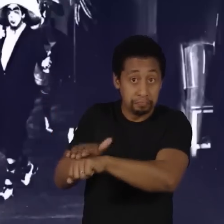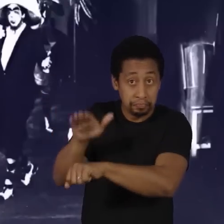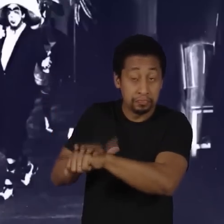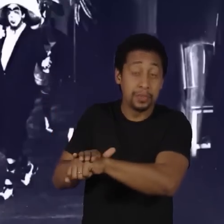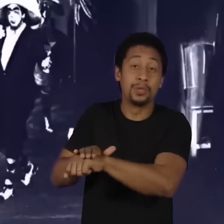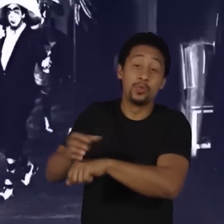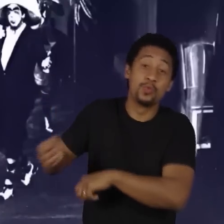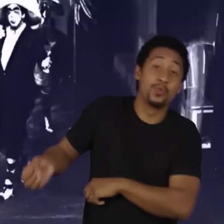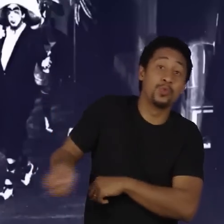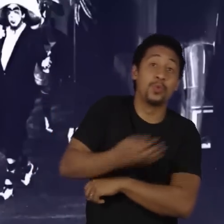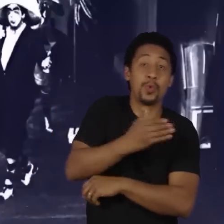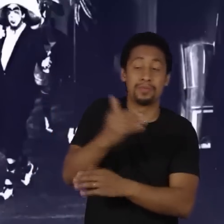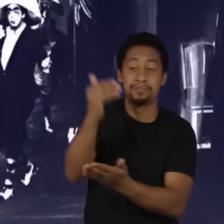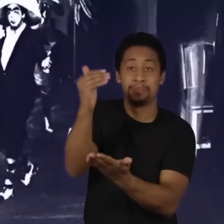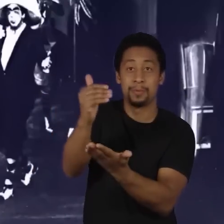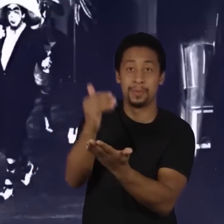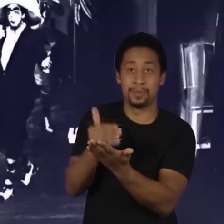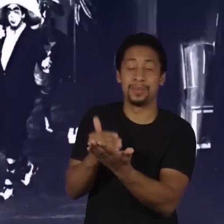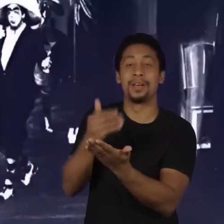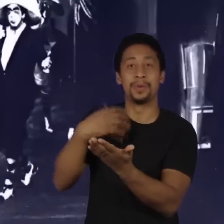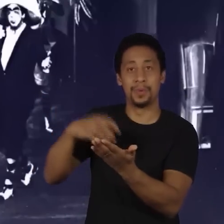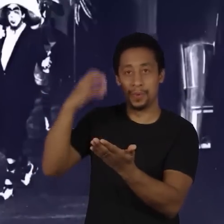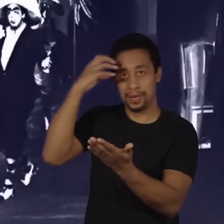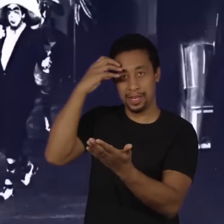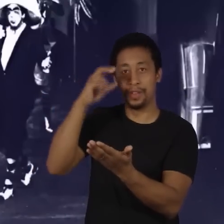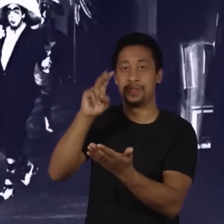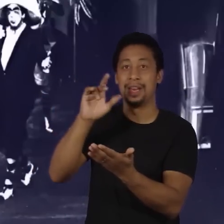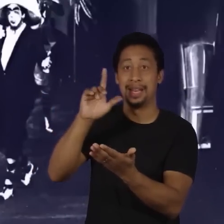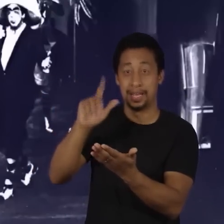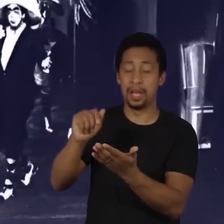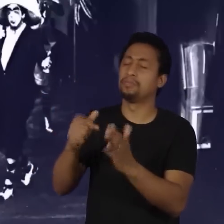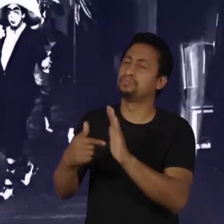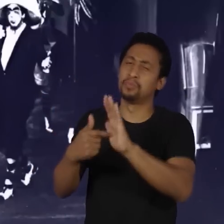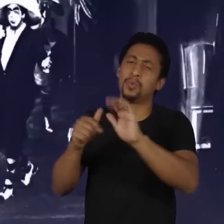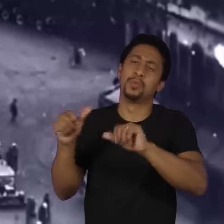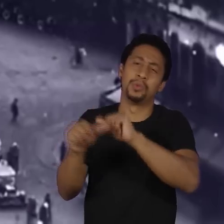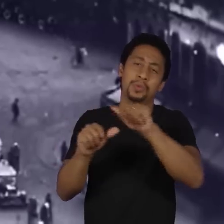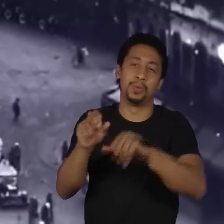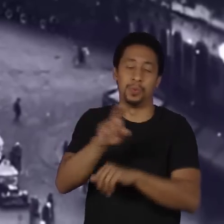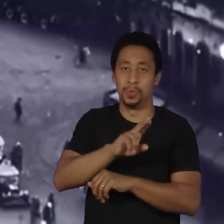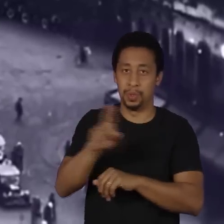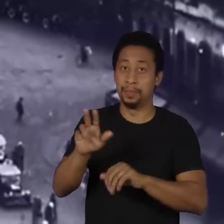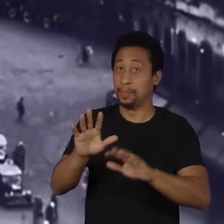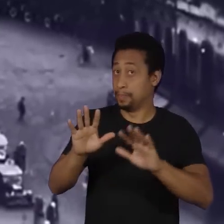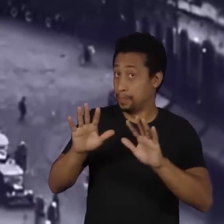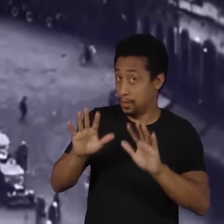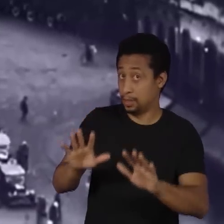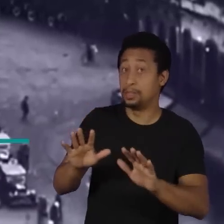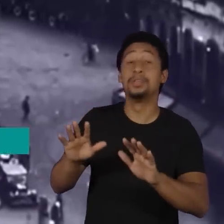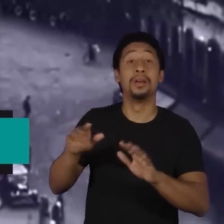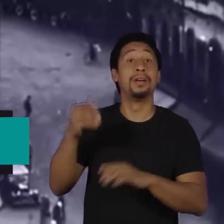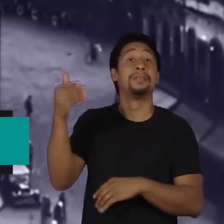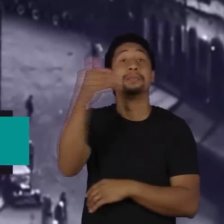da Vela, que ele chamava o Saldo para o Salto. E iam para o Rio, no Teatro